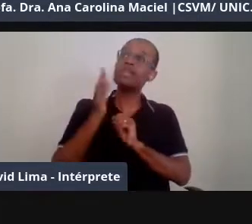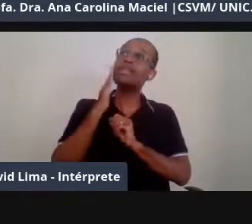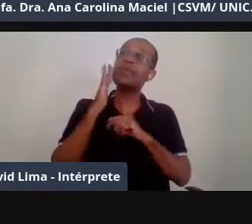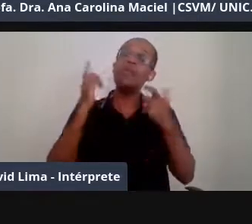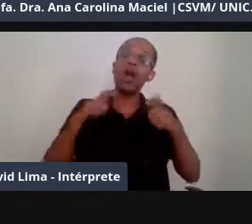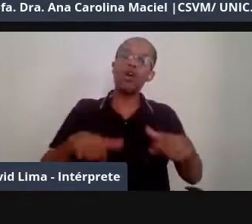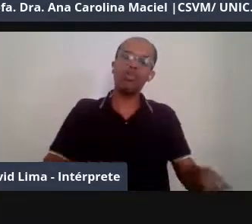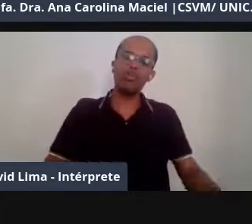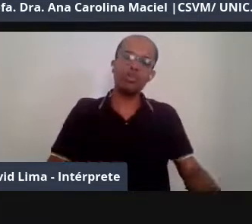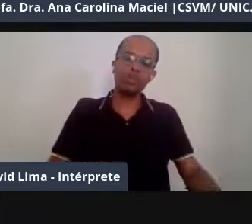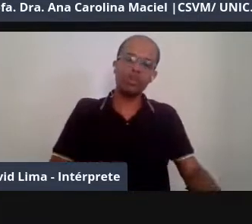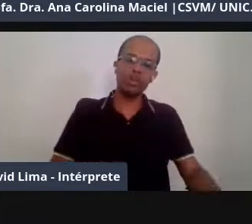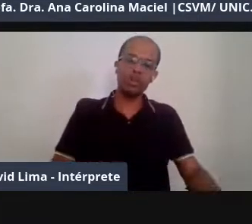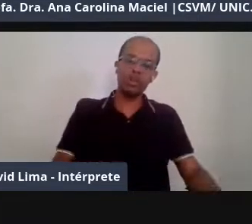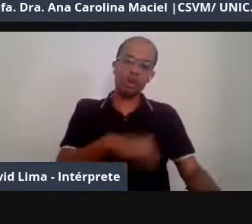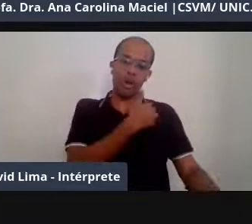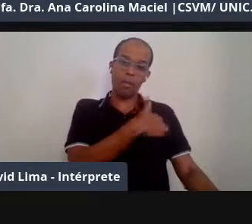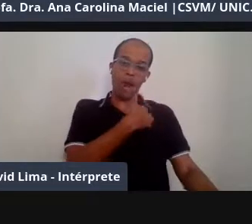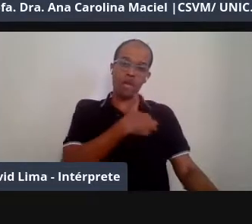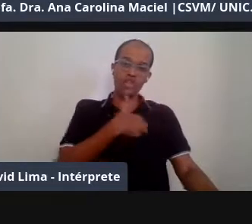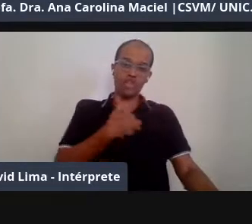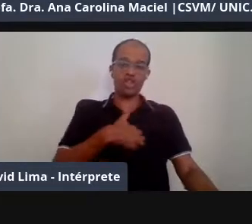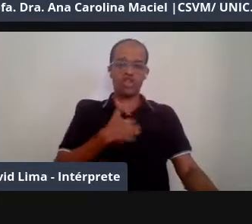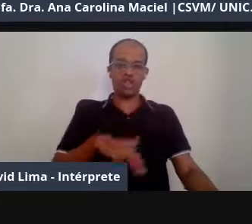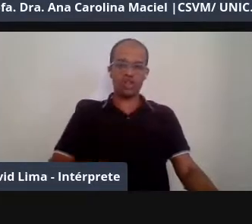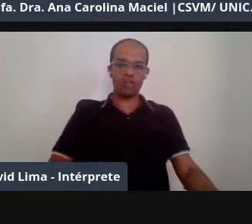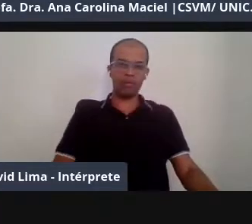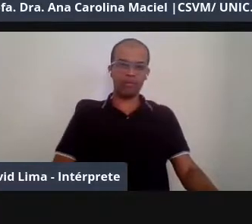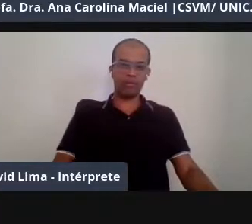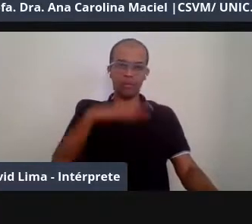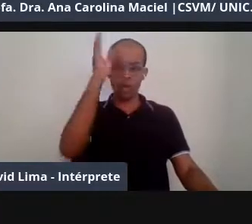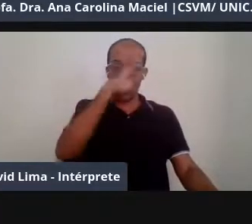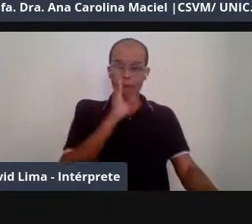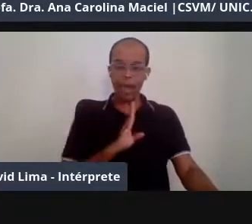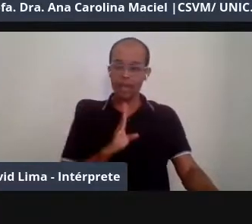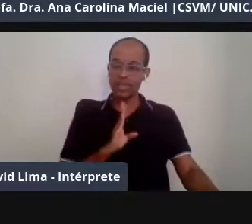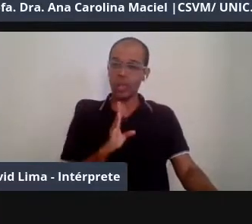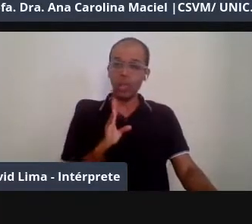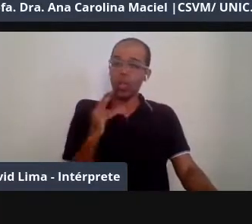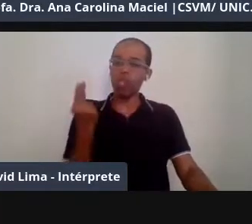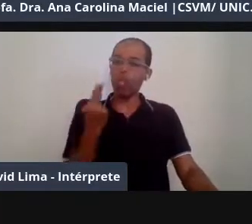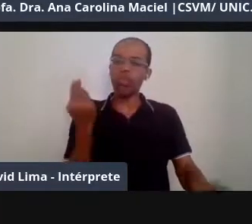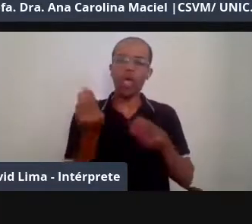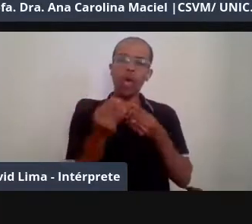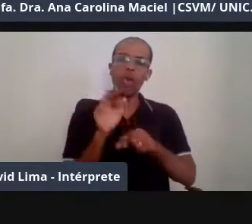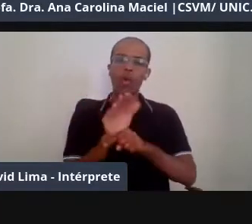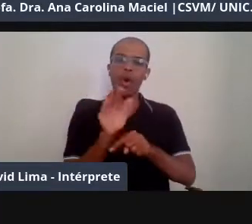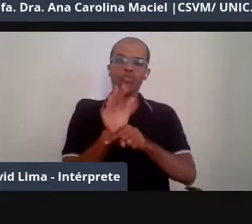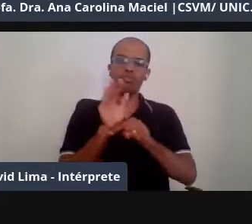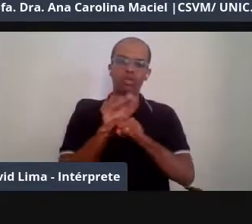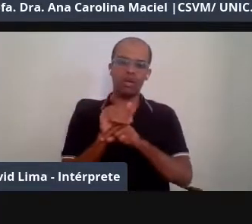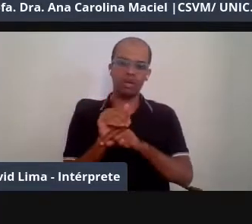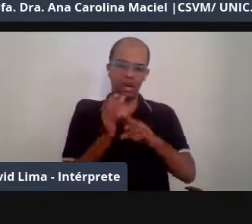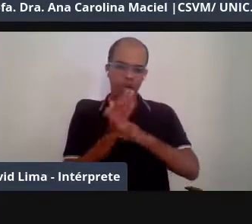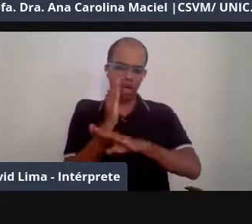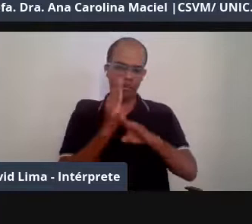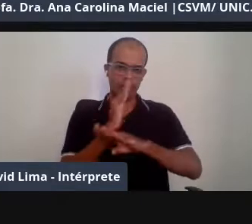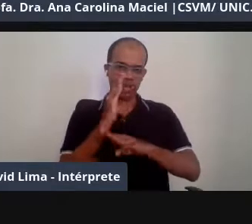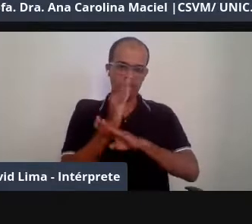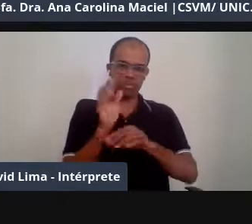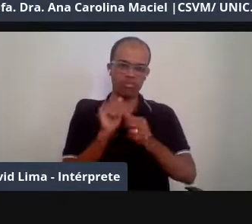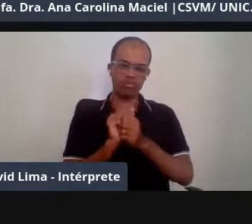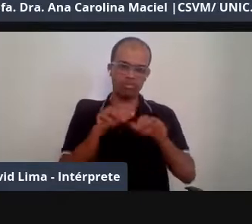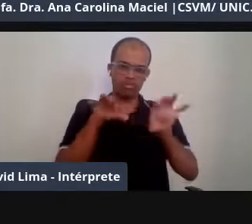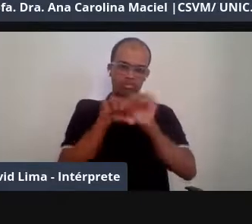Para a Argentina. O Brasil não tinha dispositivo legal nenhum para a revalidação naquela época. Era muito